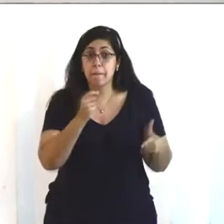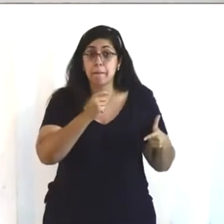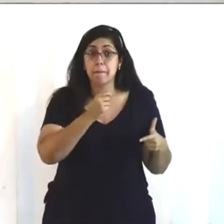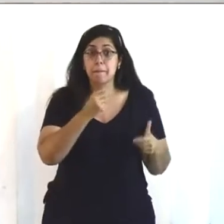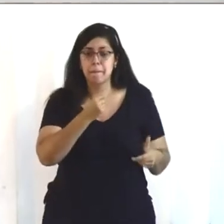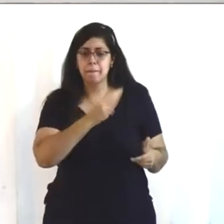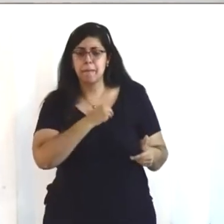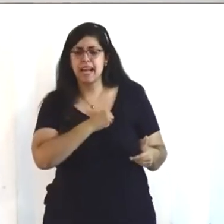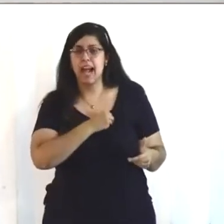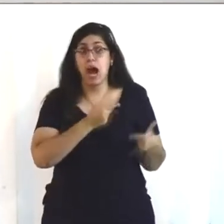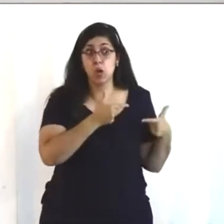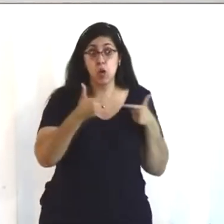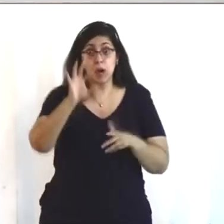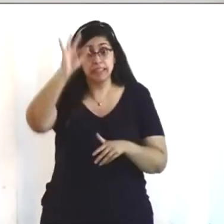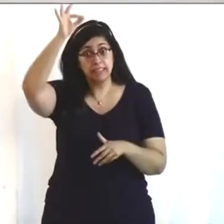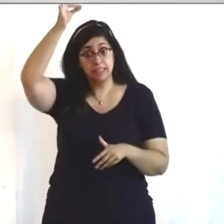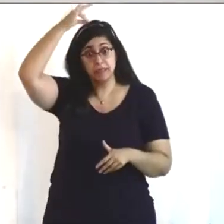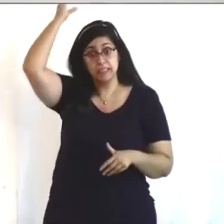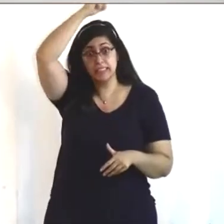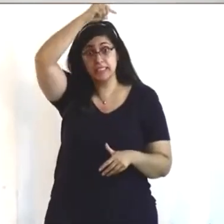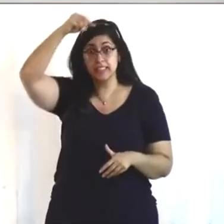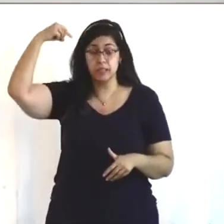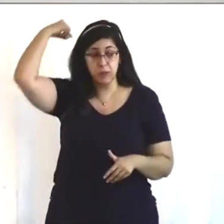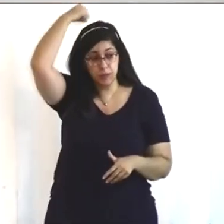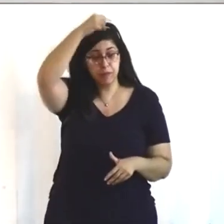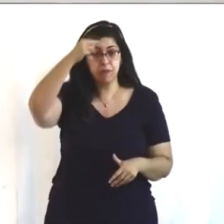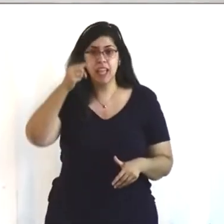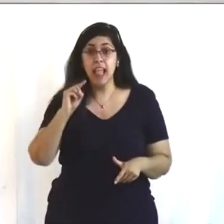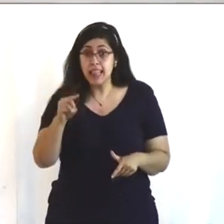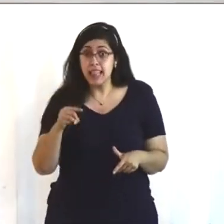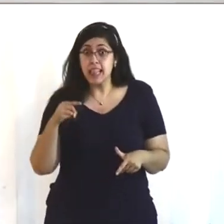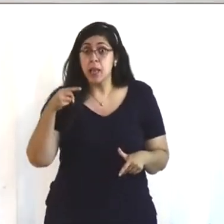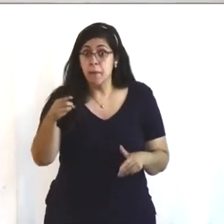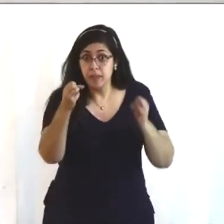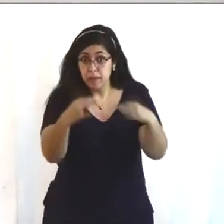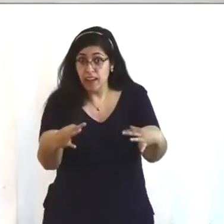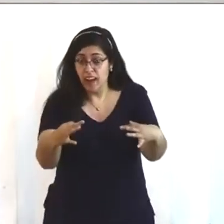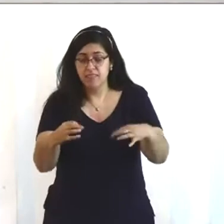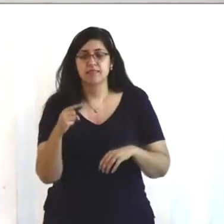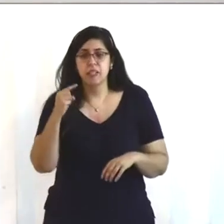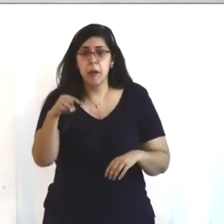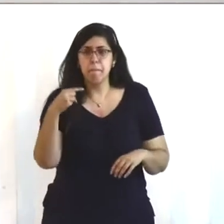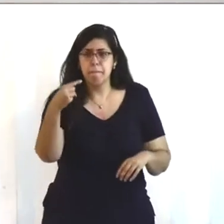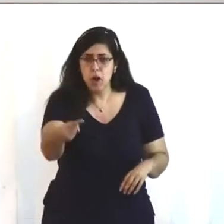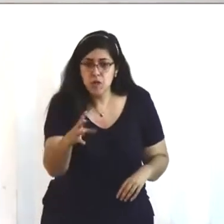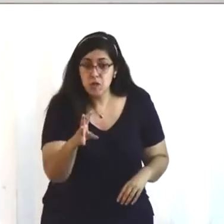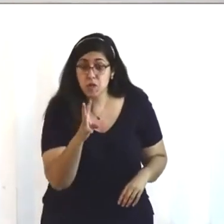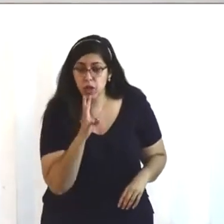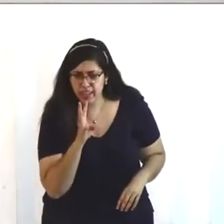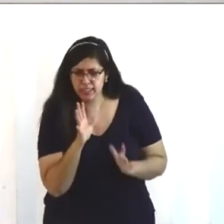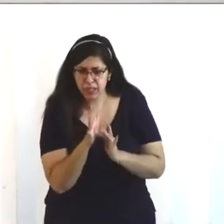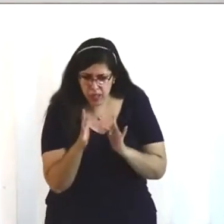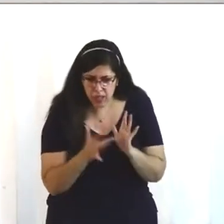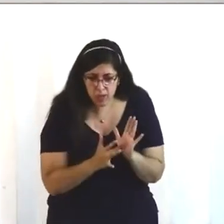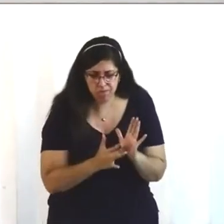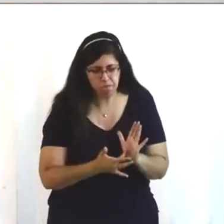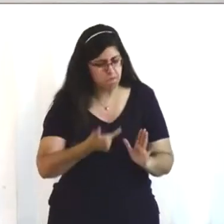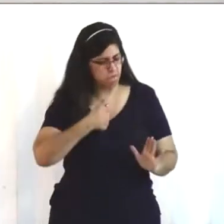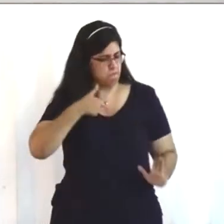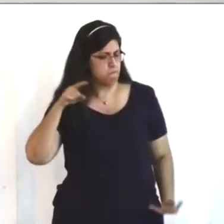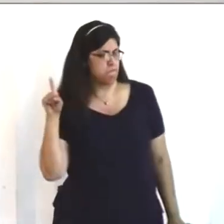um povo, de maneira persistente, negou ao Senhor como Deus, como Pai. E